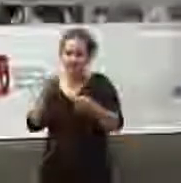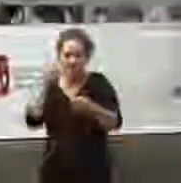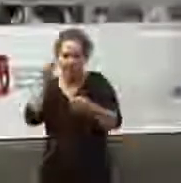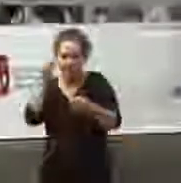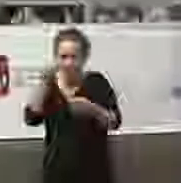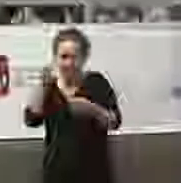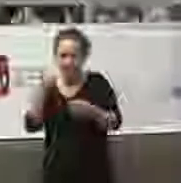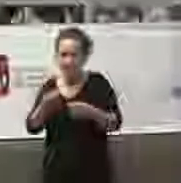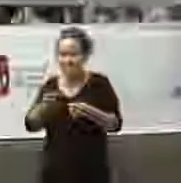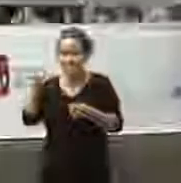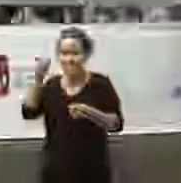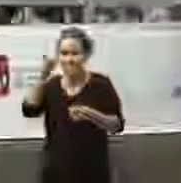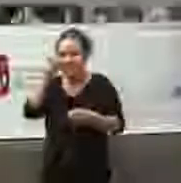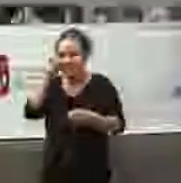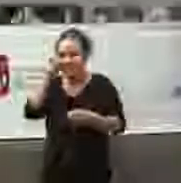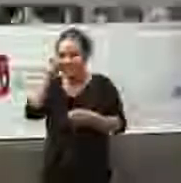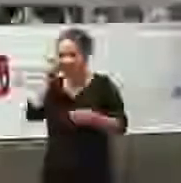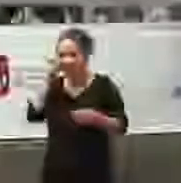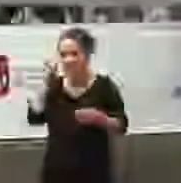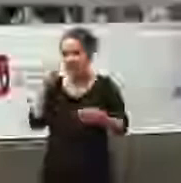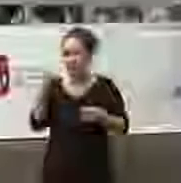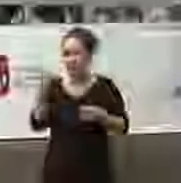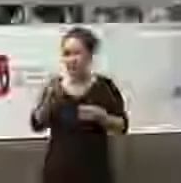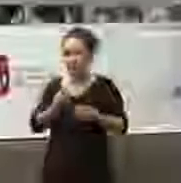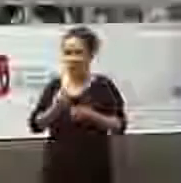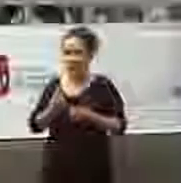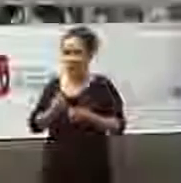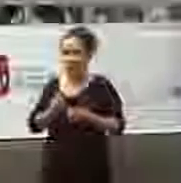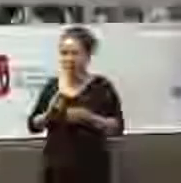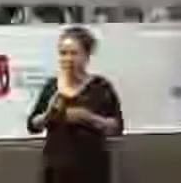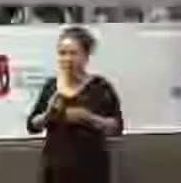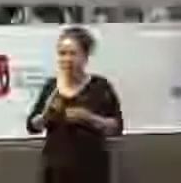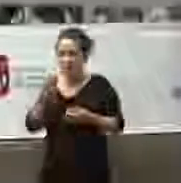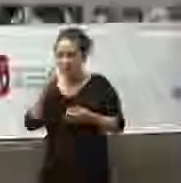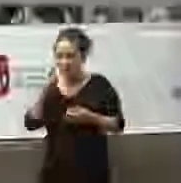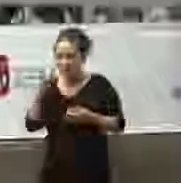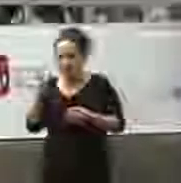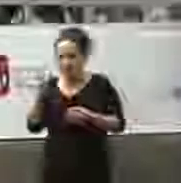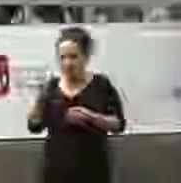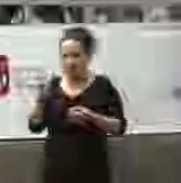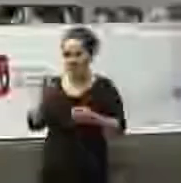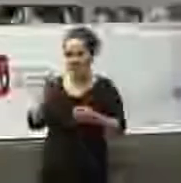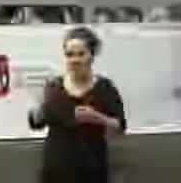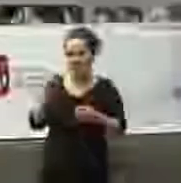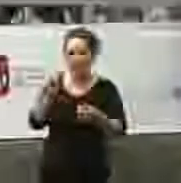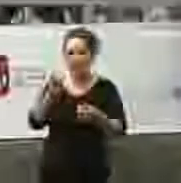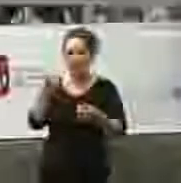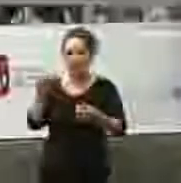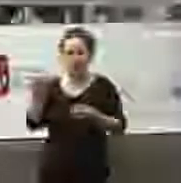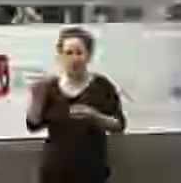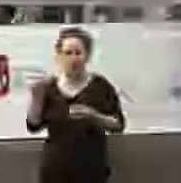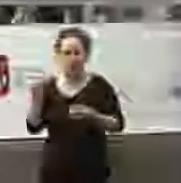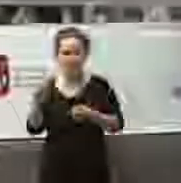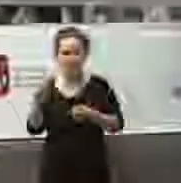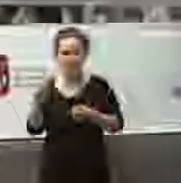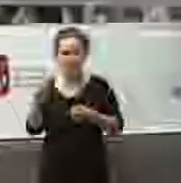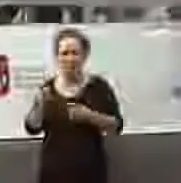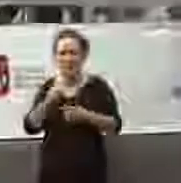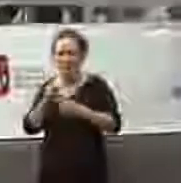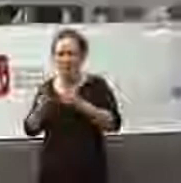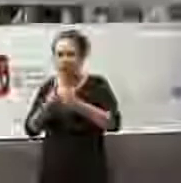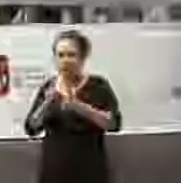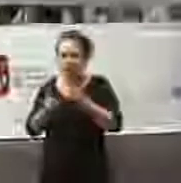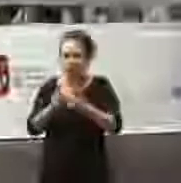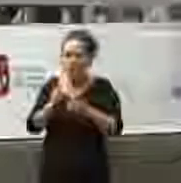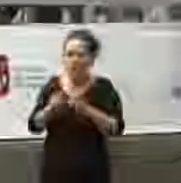mais interessante do que a gente repita a teoria tenho certeza que foi muito bem discutido aqui ao longo do dia